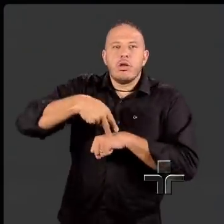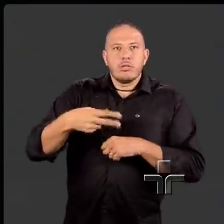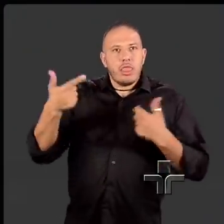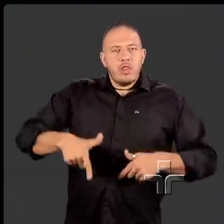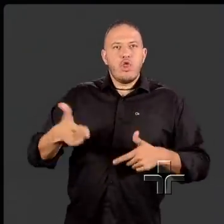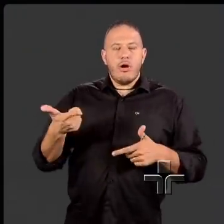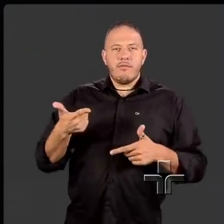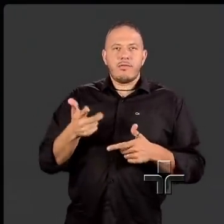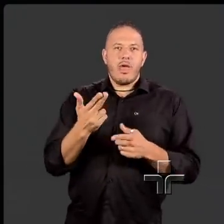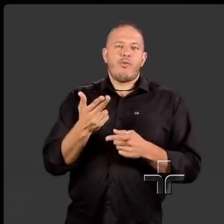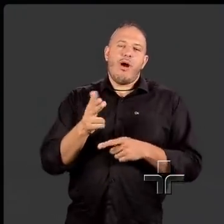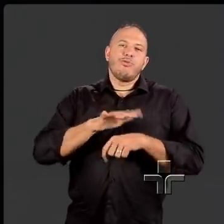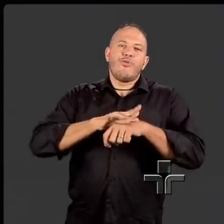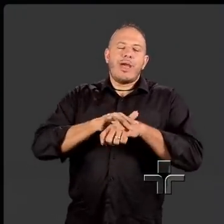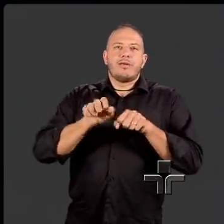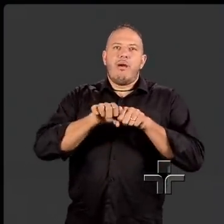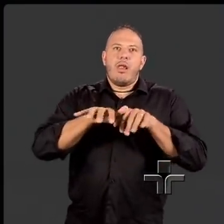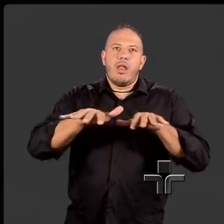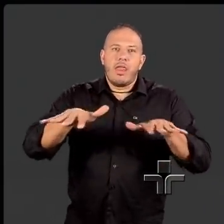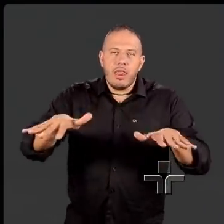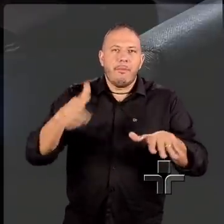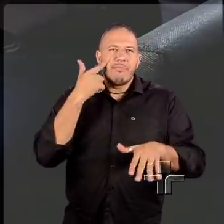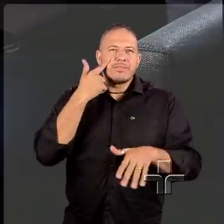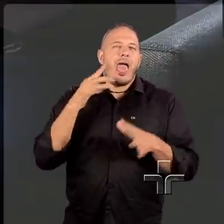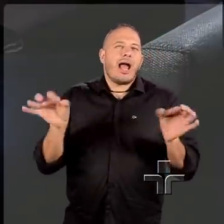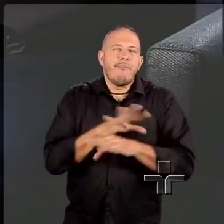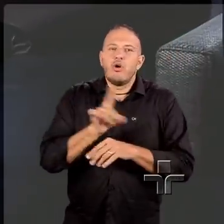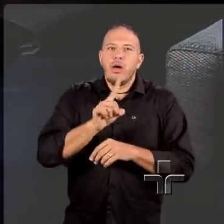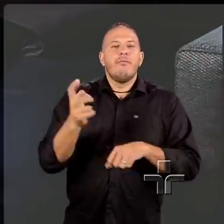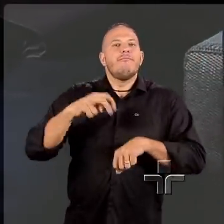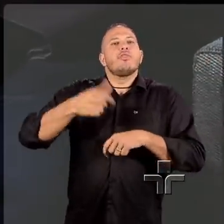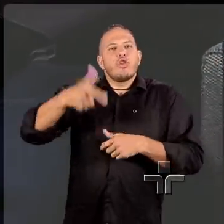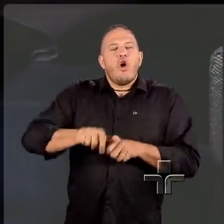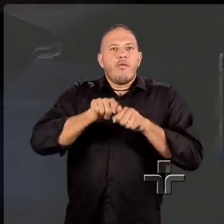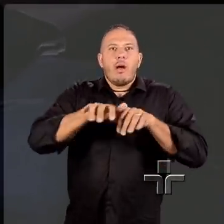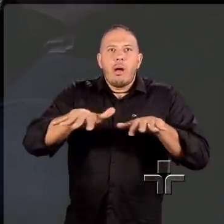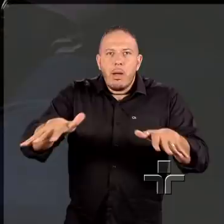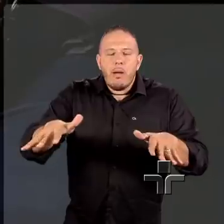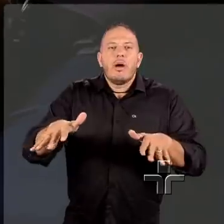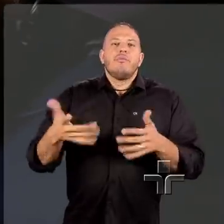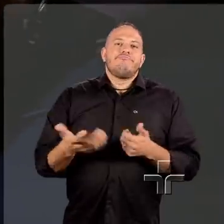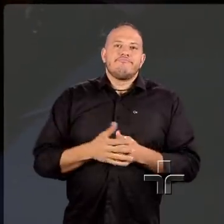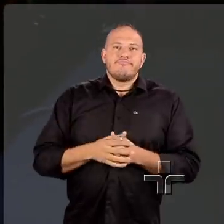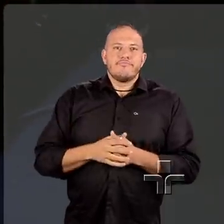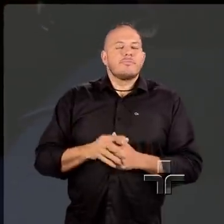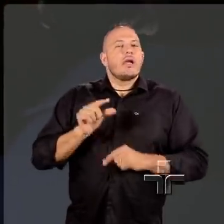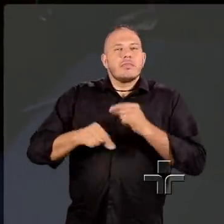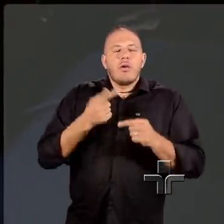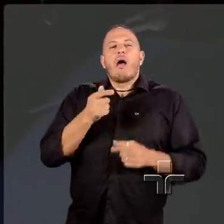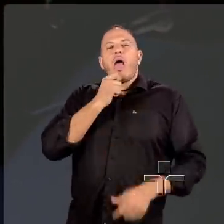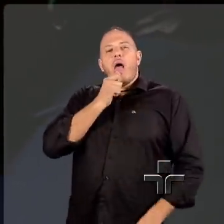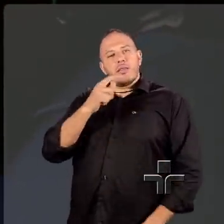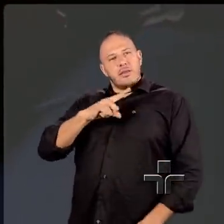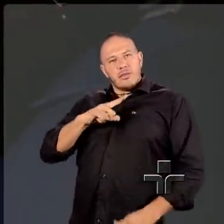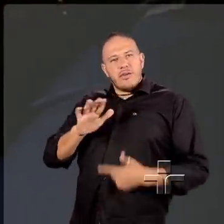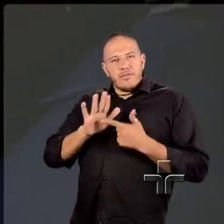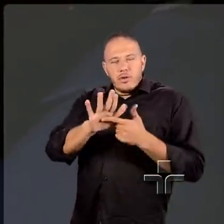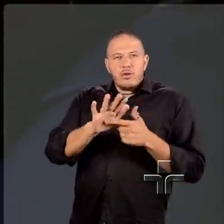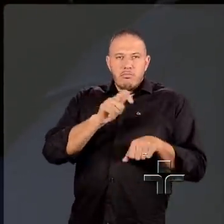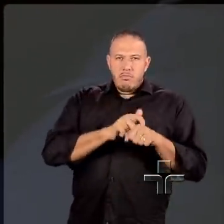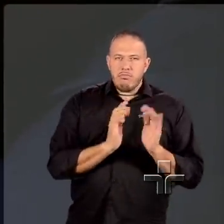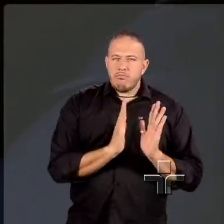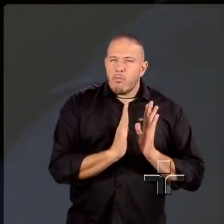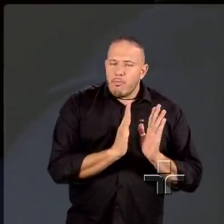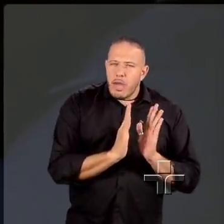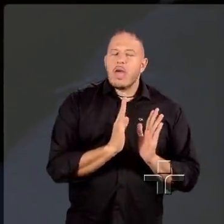volta. E assim então com as doenças infecciosas transmitidas por vetores. Nós também tivemos ainda na atenção primária